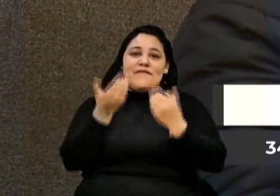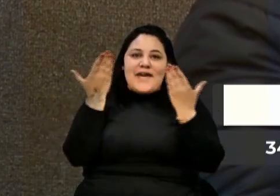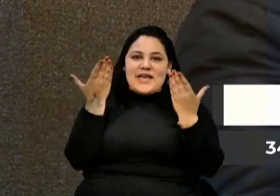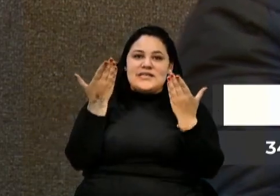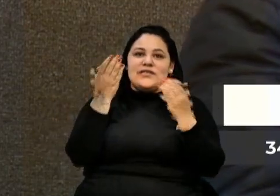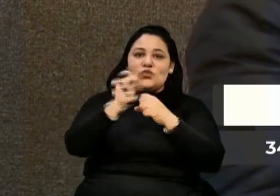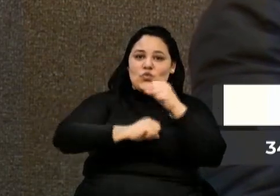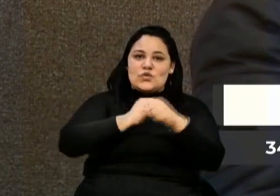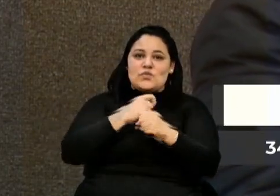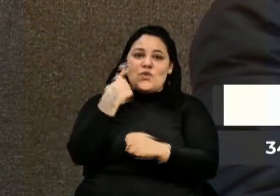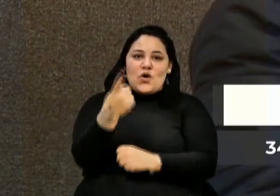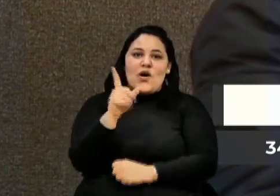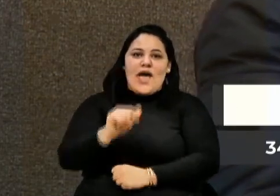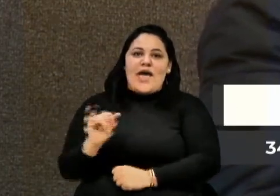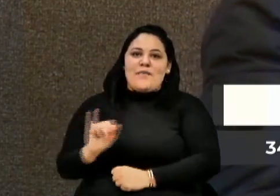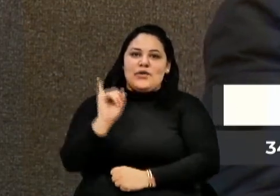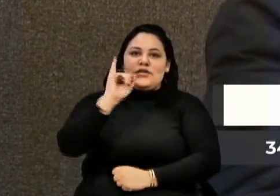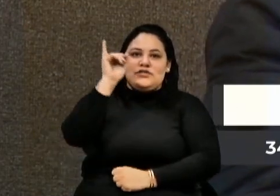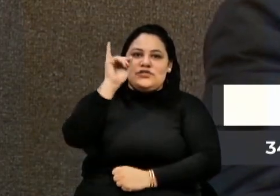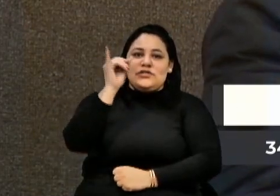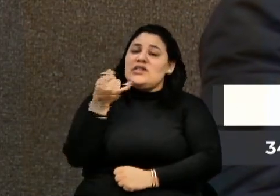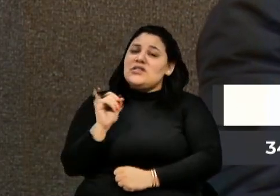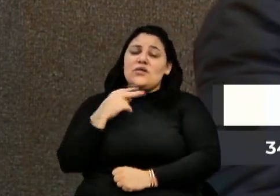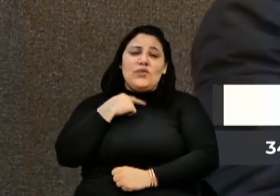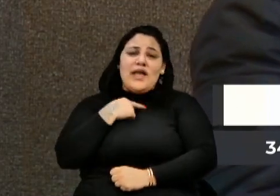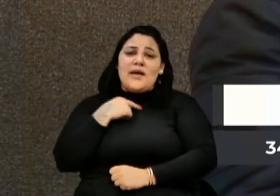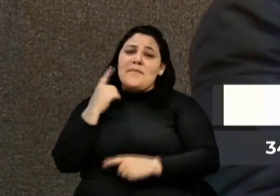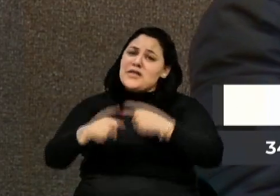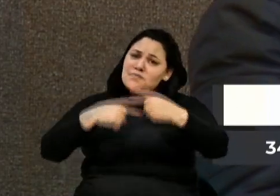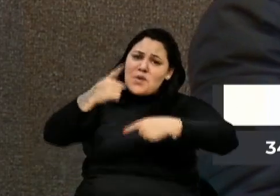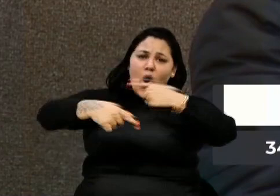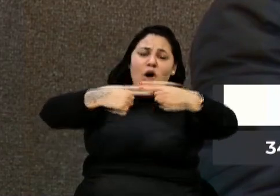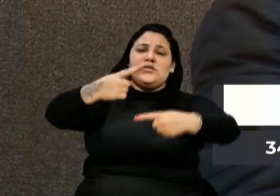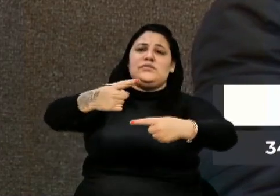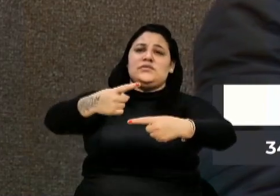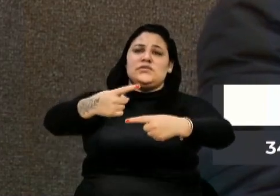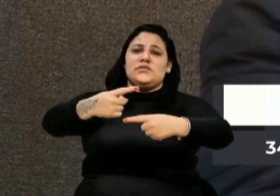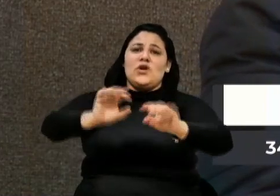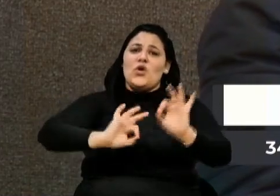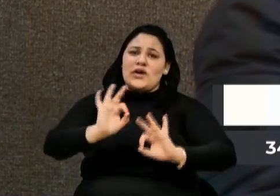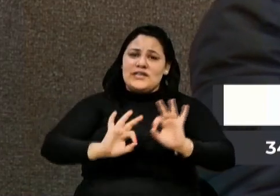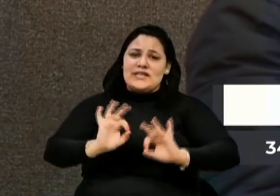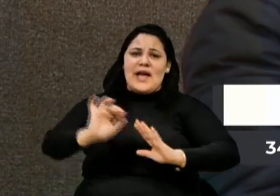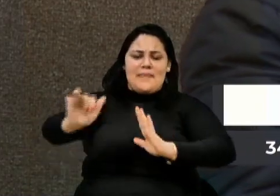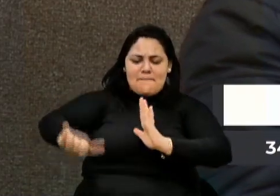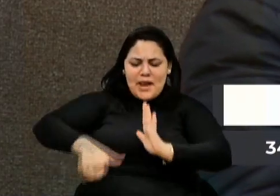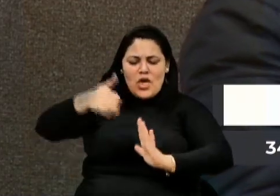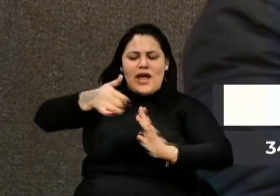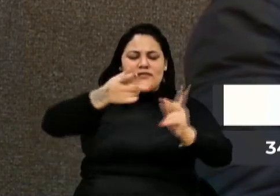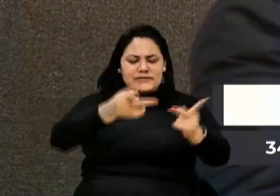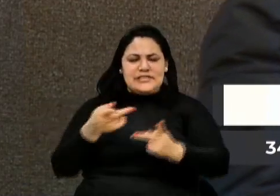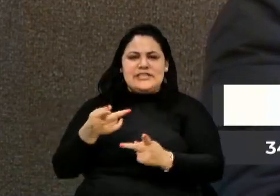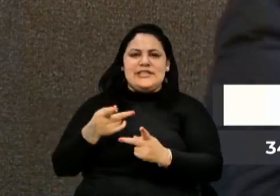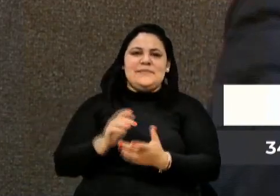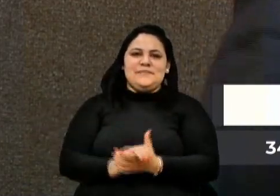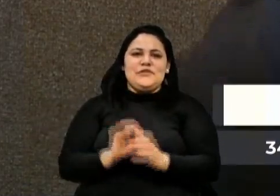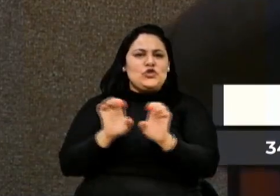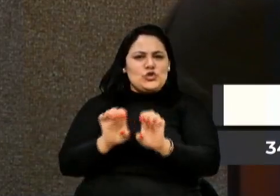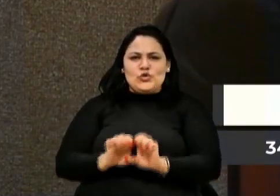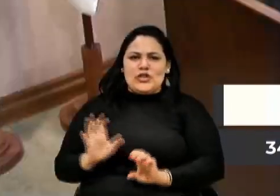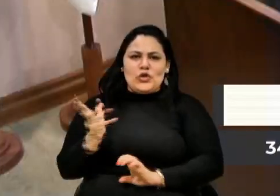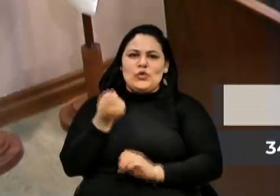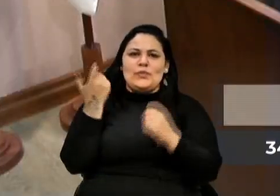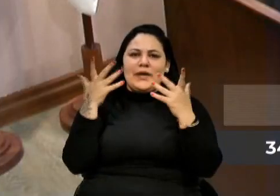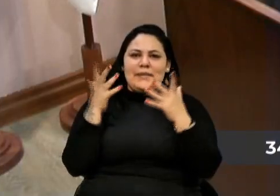se não puderem, para próximas festas, elas serem corrigidas, né, melhoradas, arrumadas, enfim. Parabéns. Obrigado,